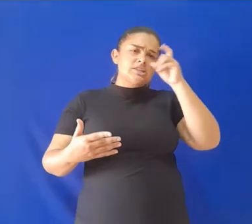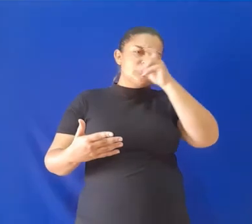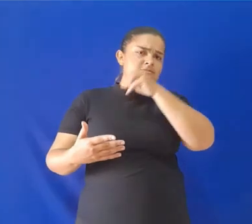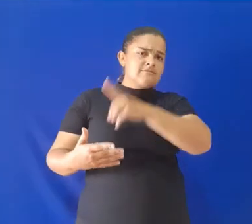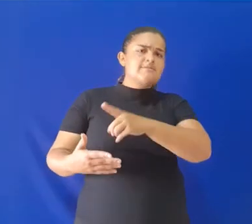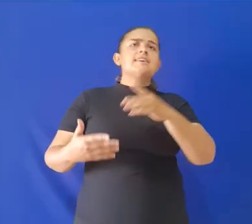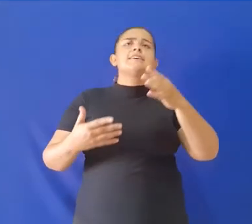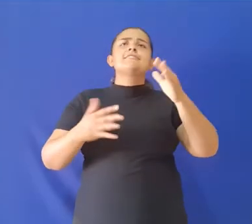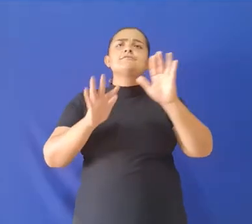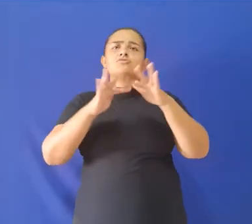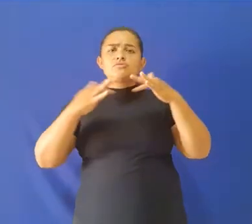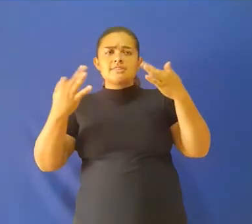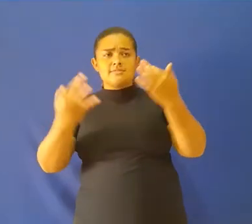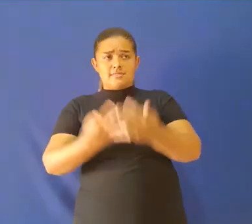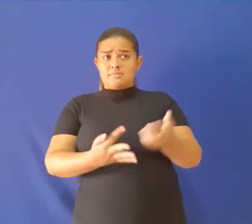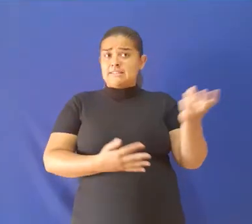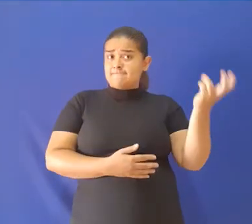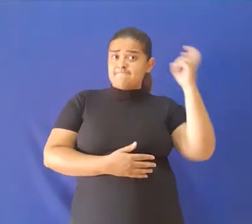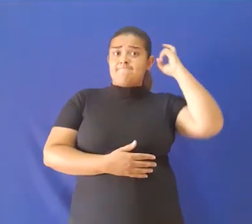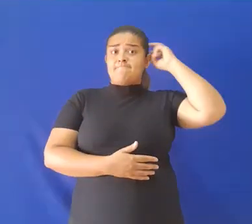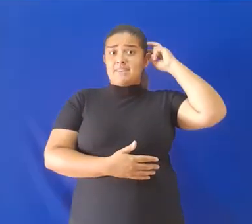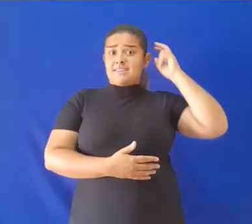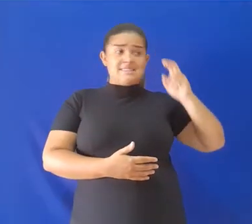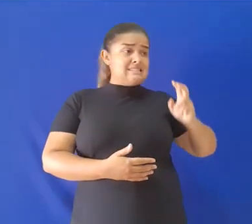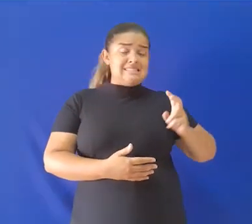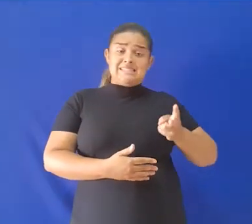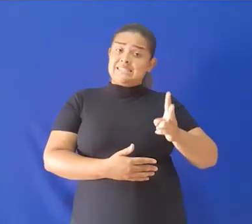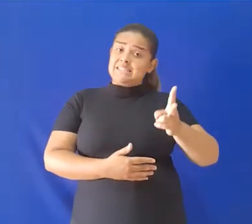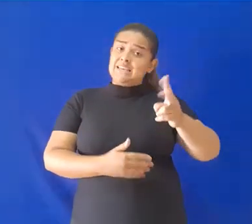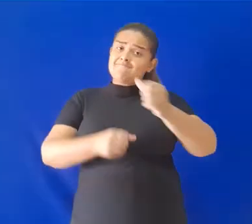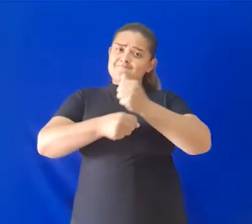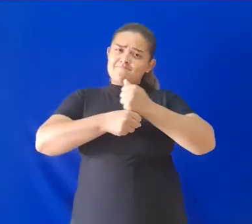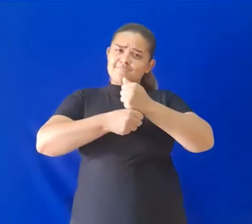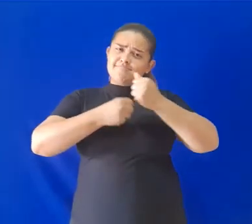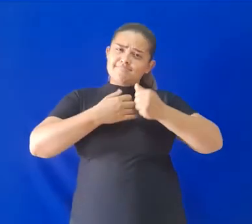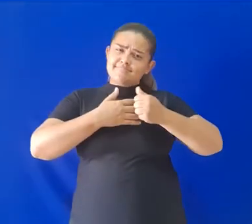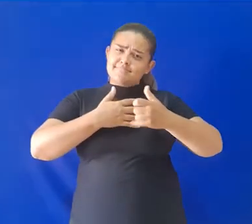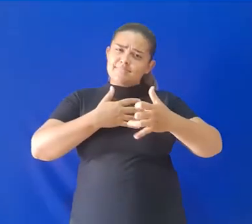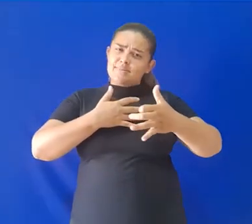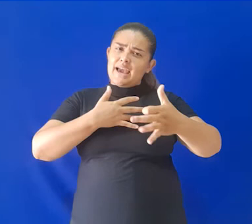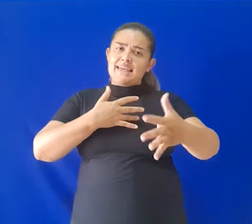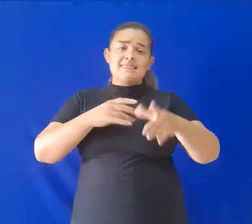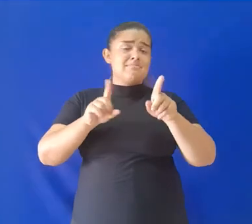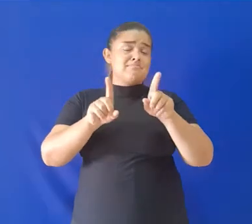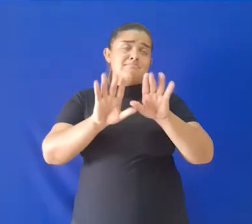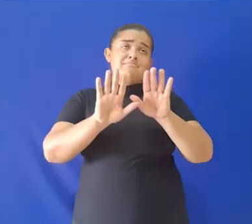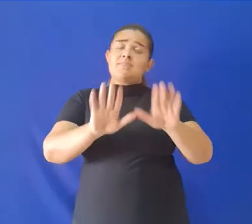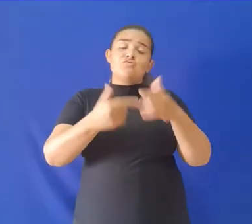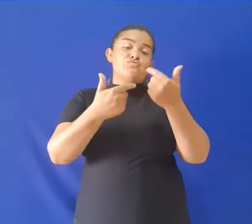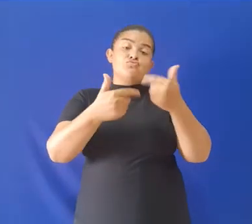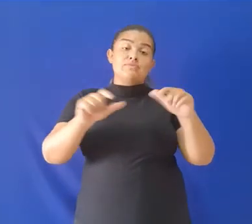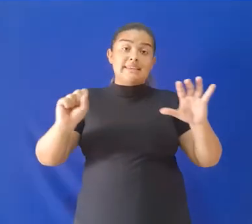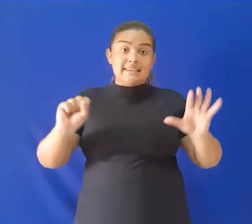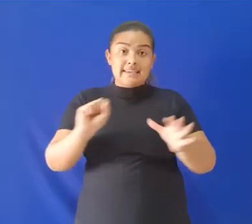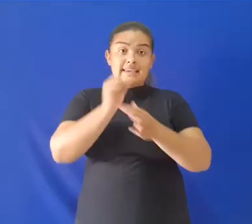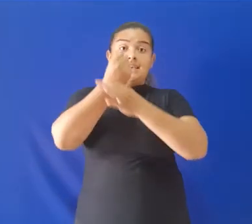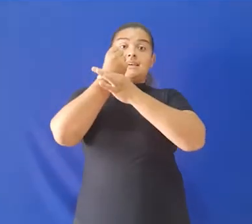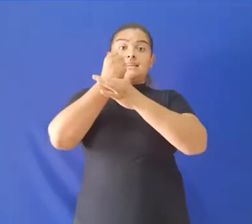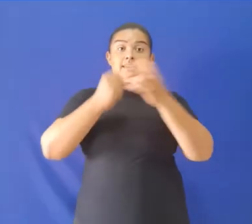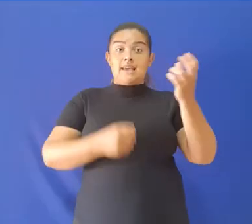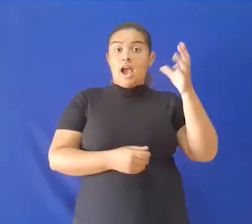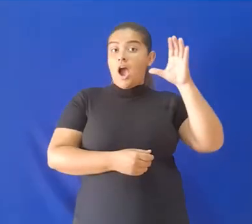é uma escolha muito difícil, porque ela é permanente, mas que também não